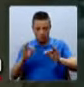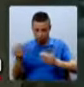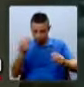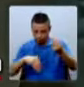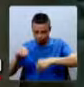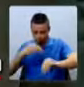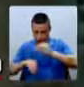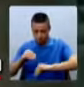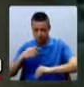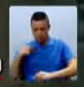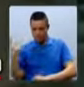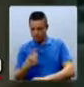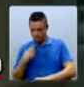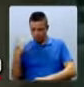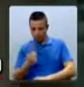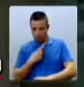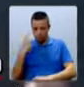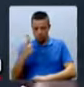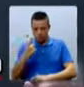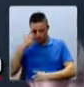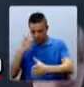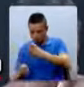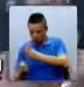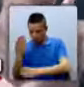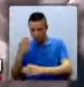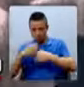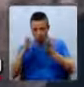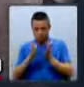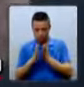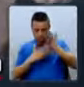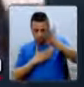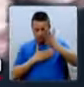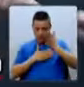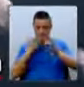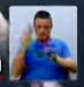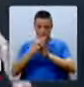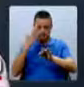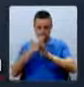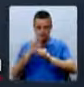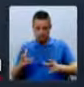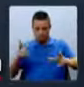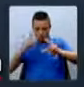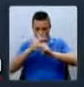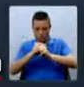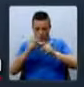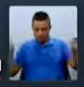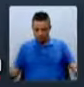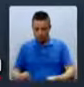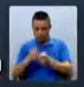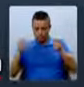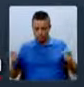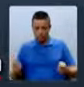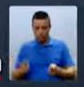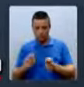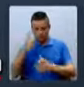nós e o processo de criação coreográfica. Guidance é um festival de estreias, um festival que promove, acima de tudo,